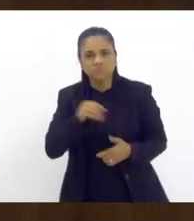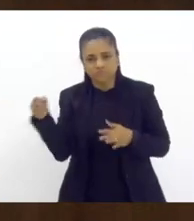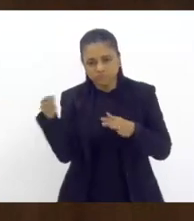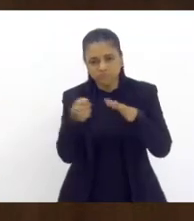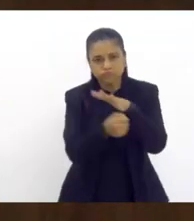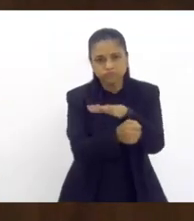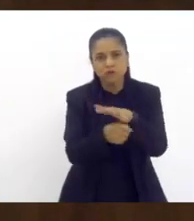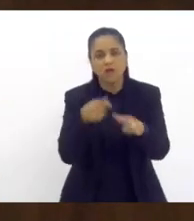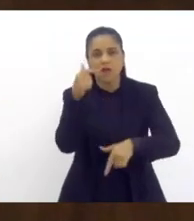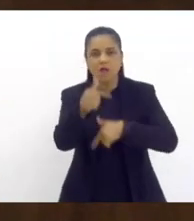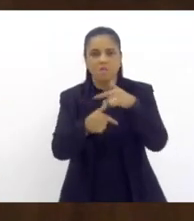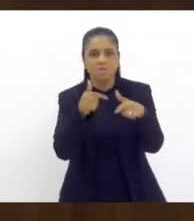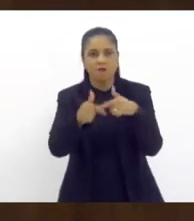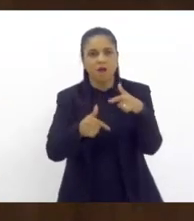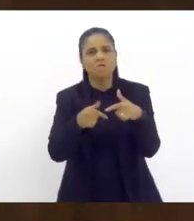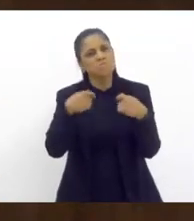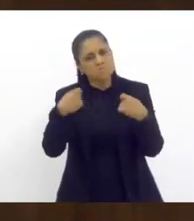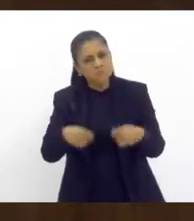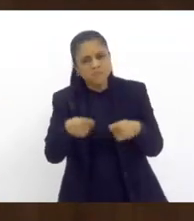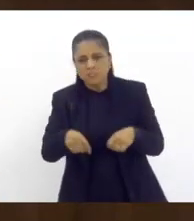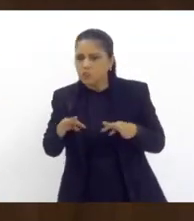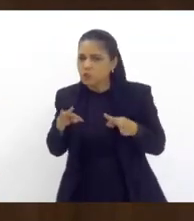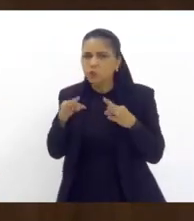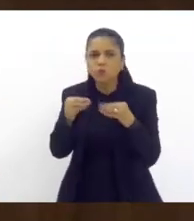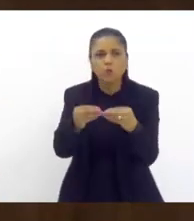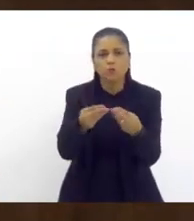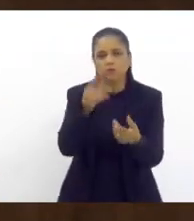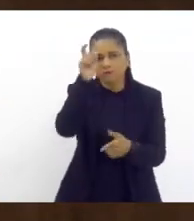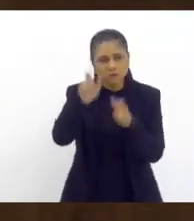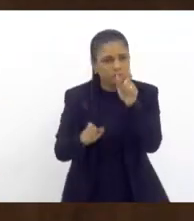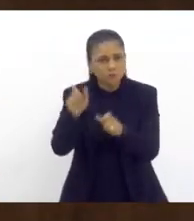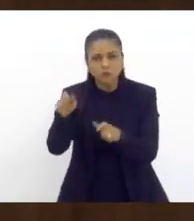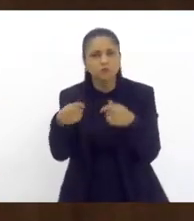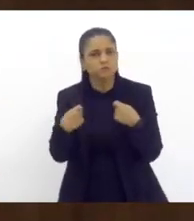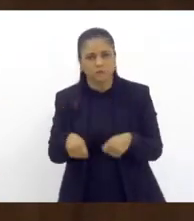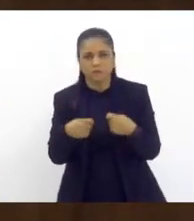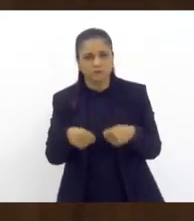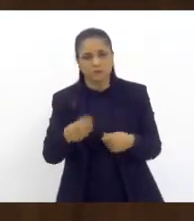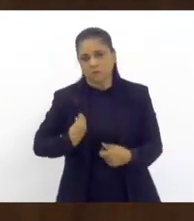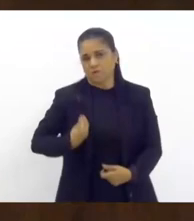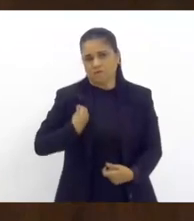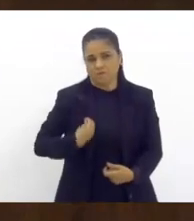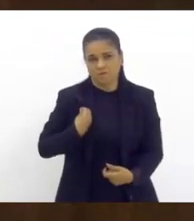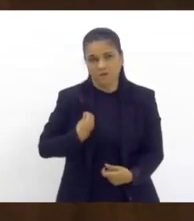Todos nós precisamos ter nossa renda para sobrevivência. E, na sua maioria, essas